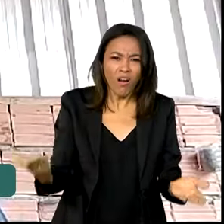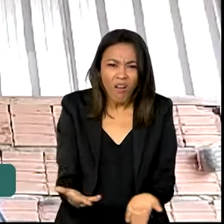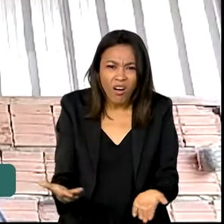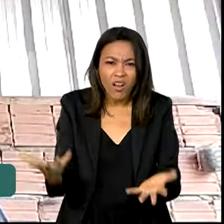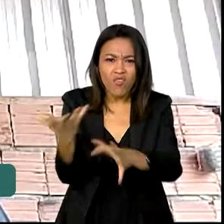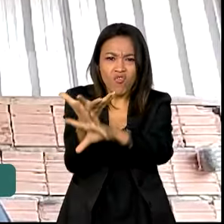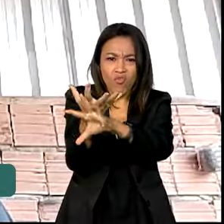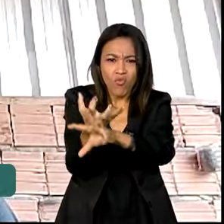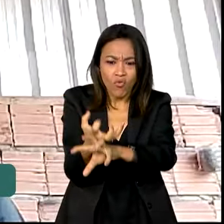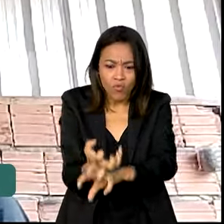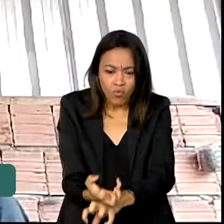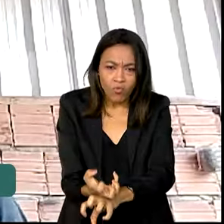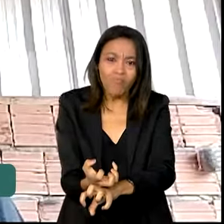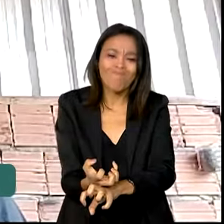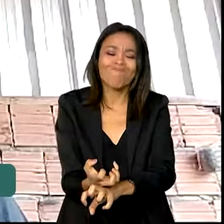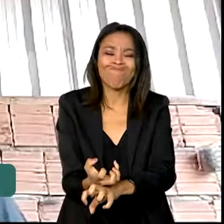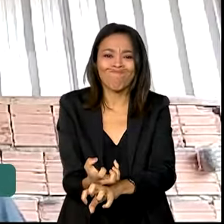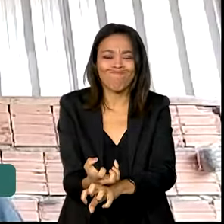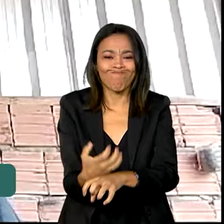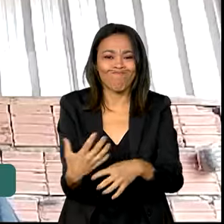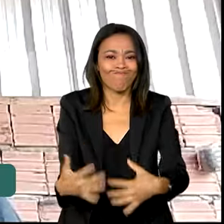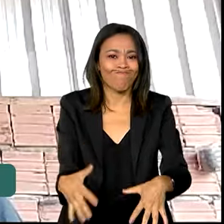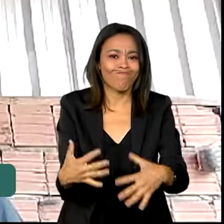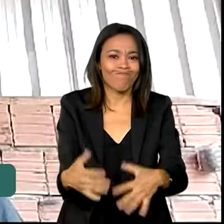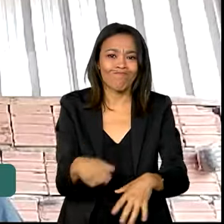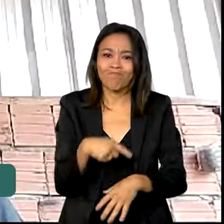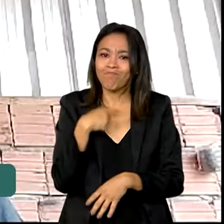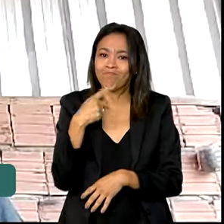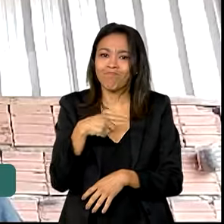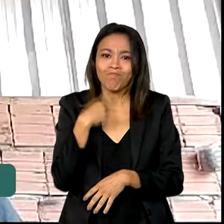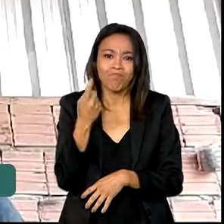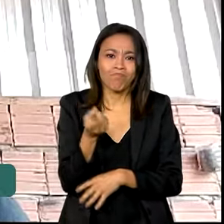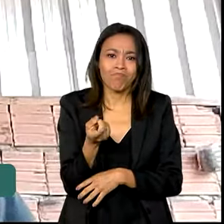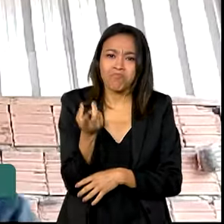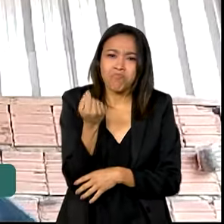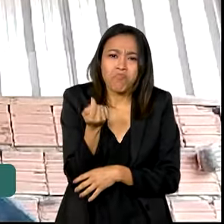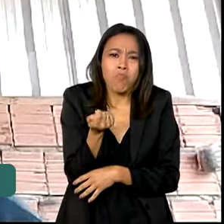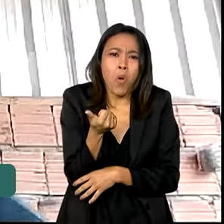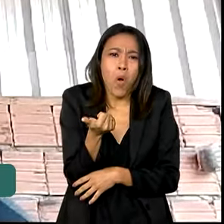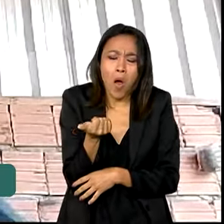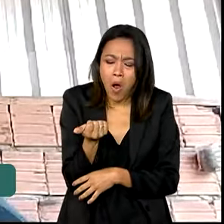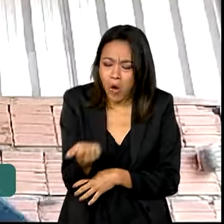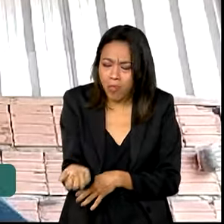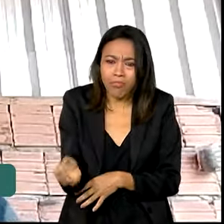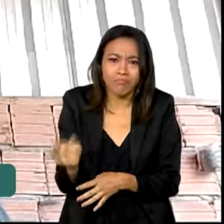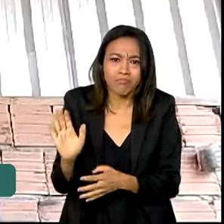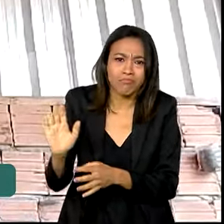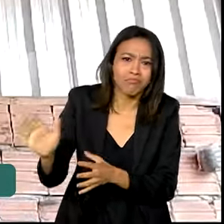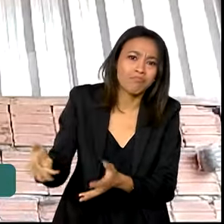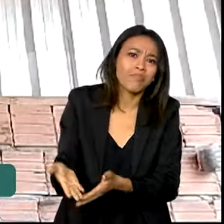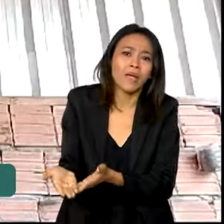estiagem, tá triste. A gente vai mal pegar a boia ali para comer, que as águas